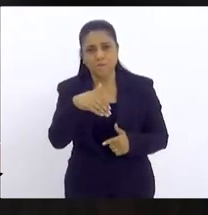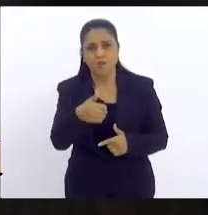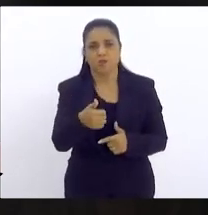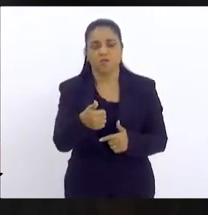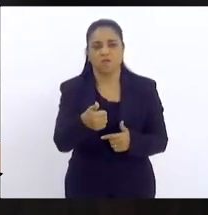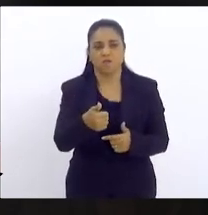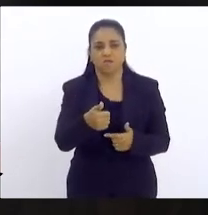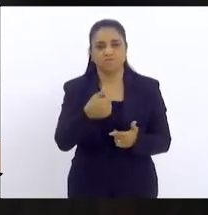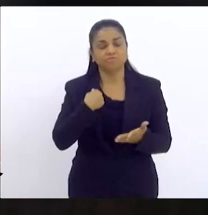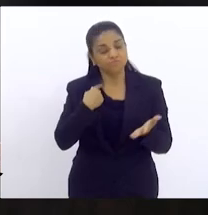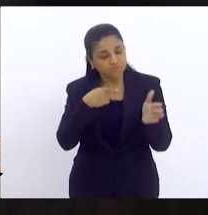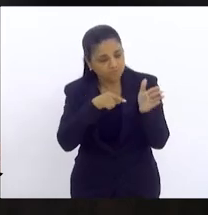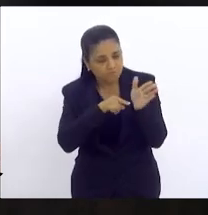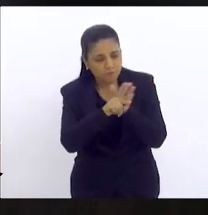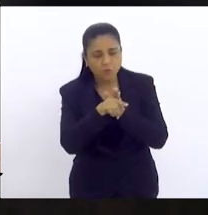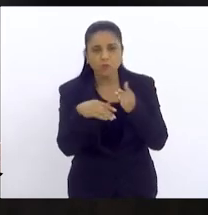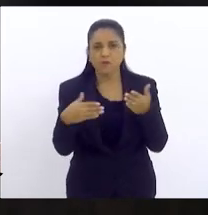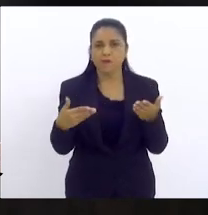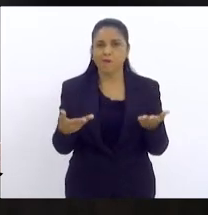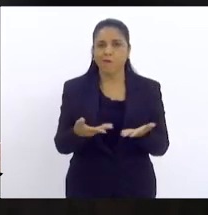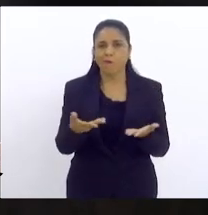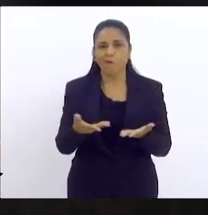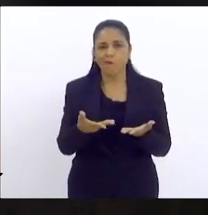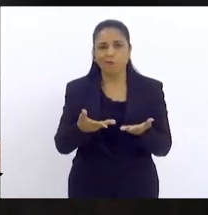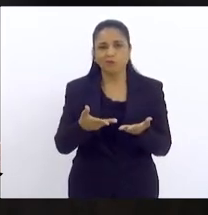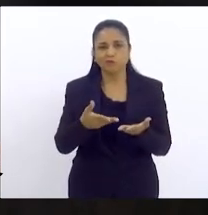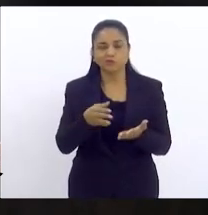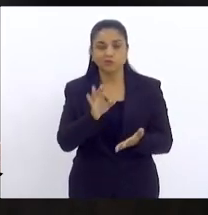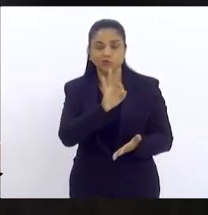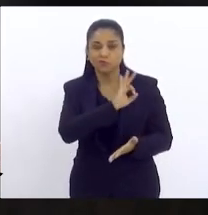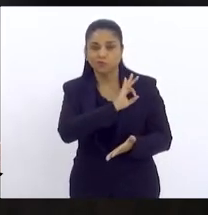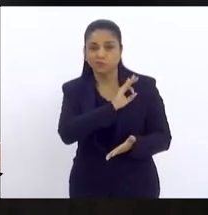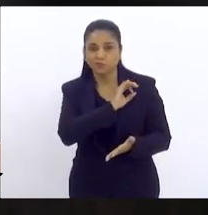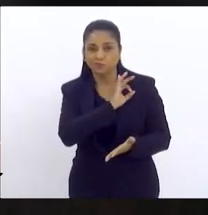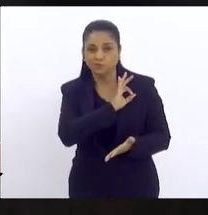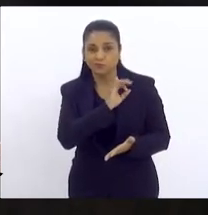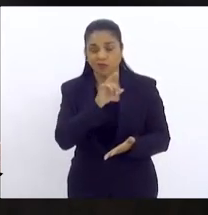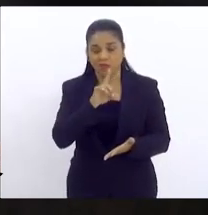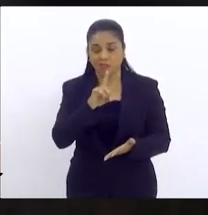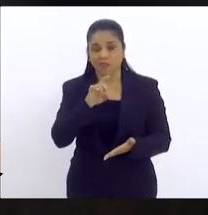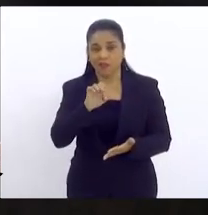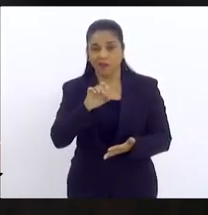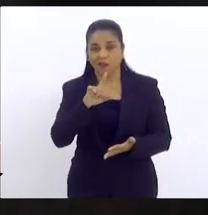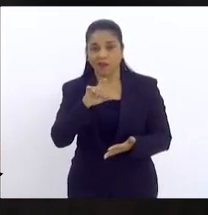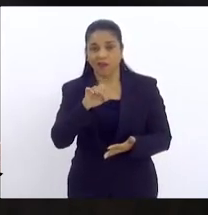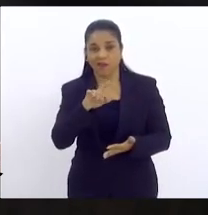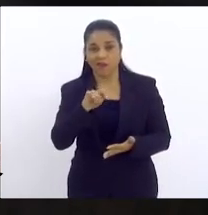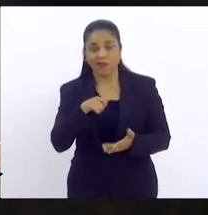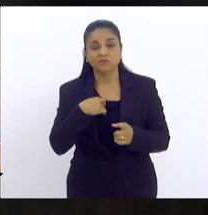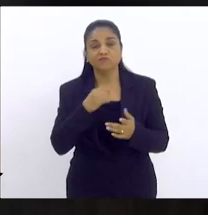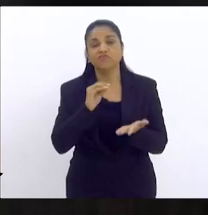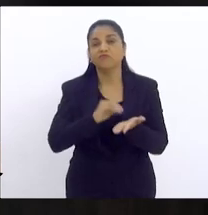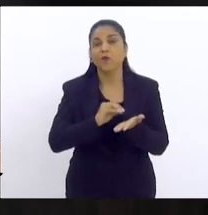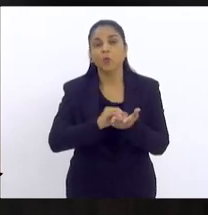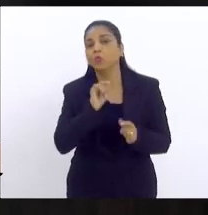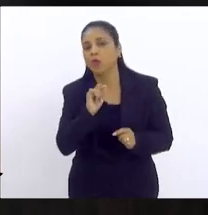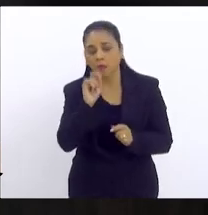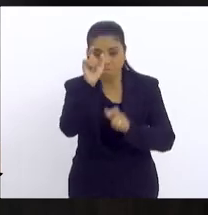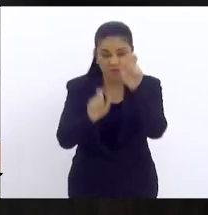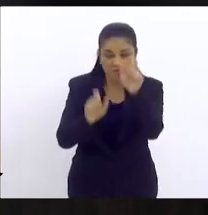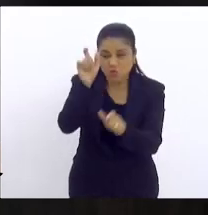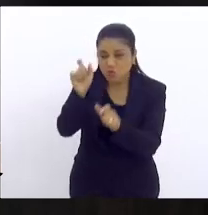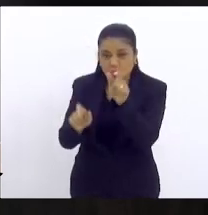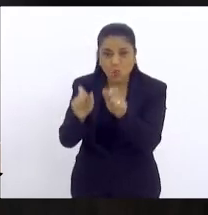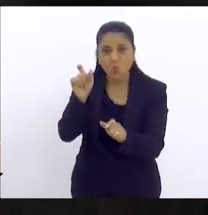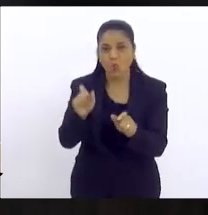maior problema se eu for perguntar aqui aos Delegados e aos coronéis e vai falar nosso maior problema chama-se efetivo o